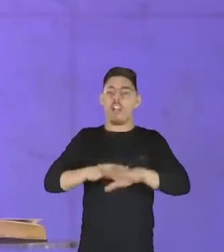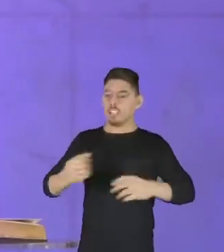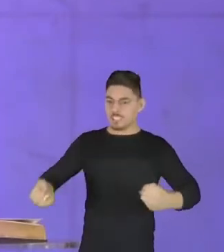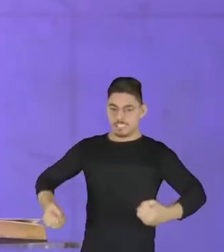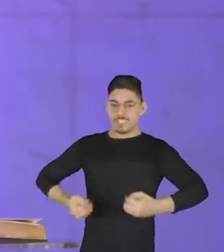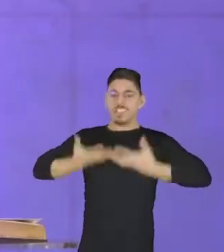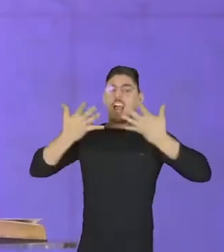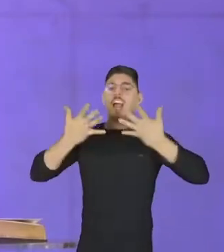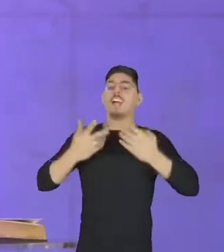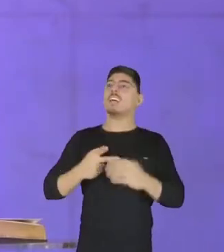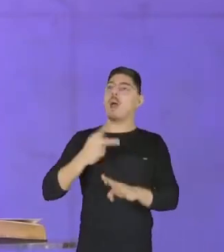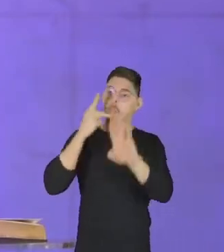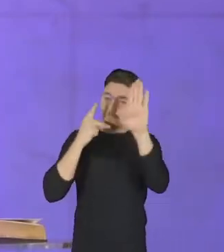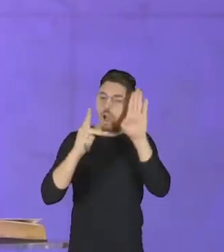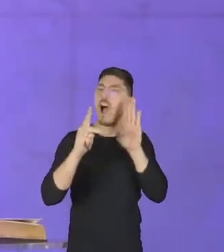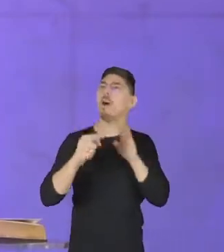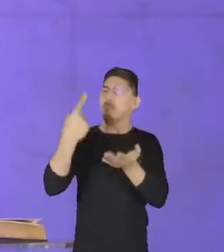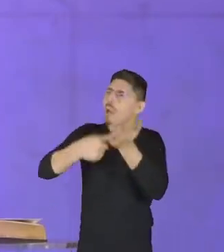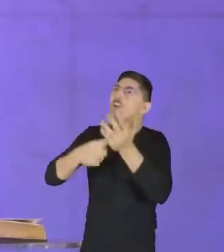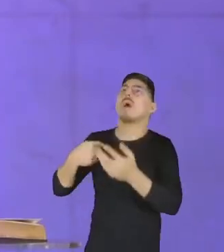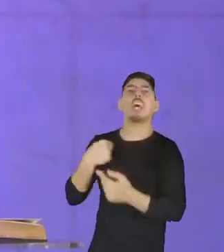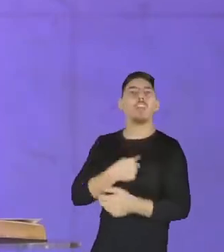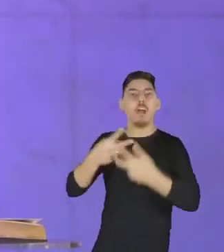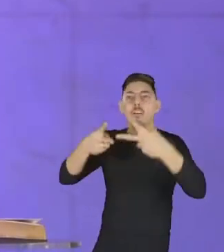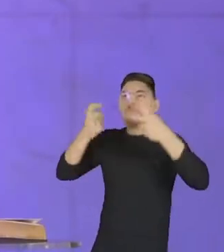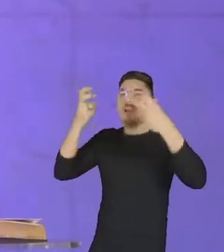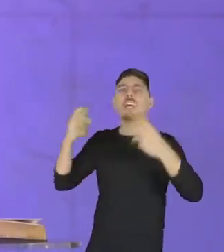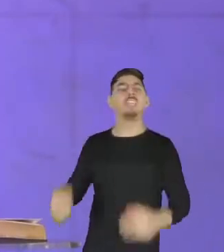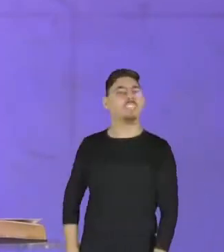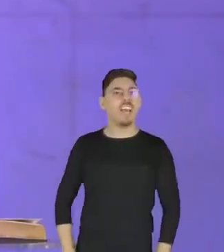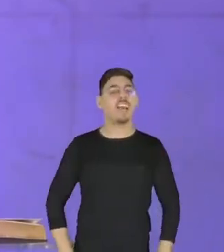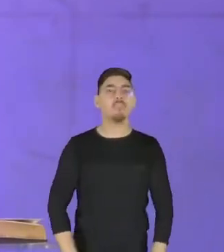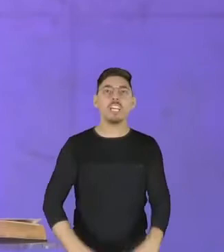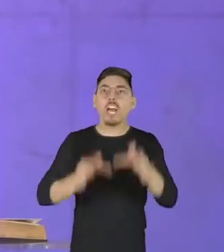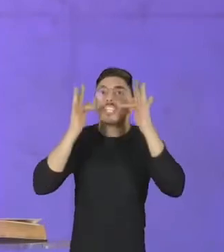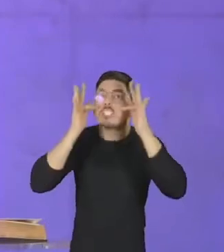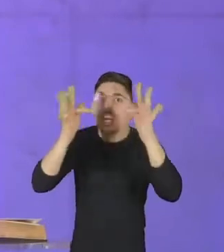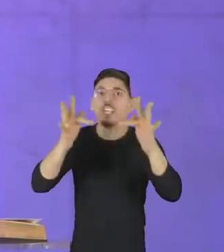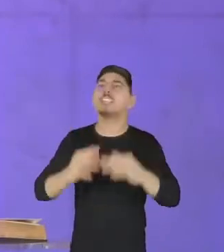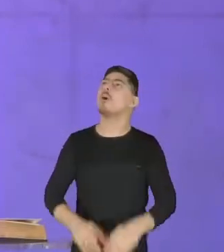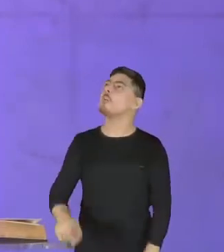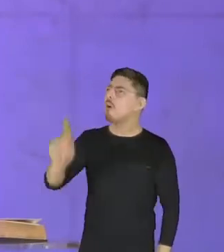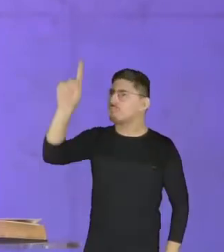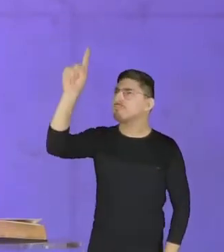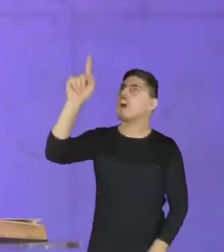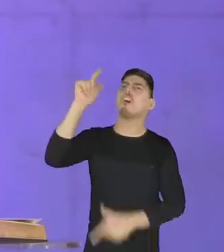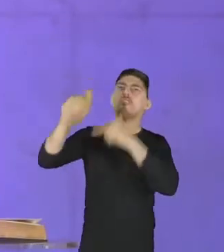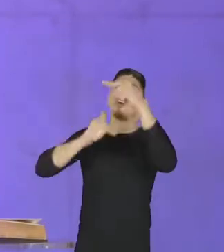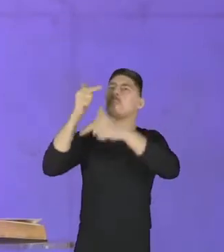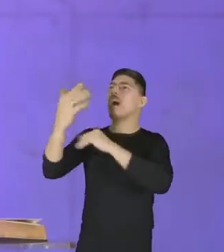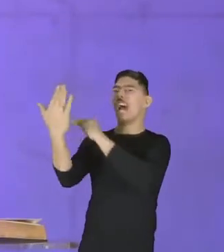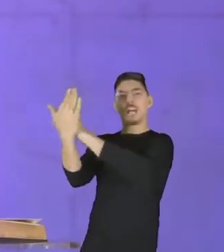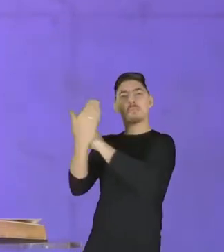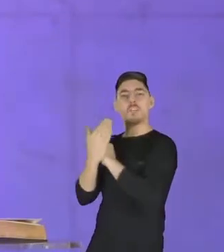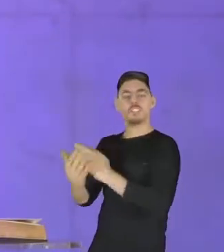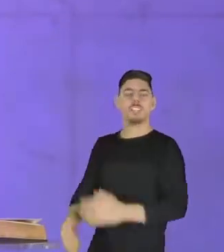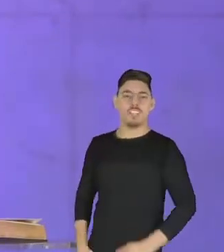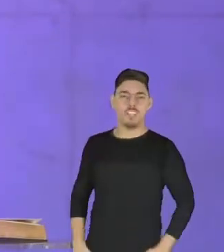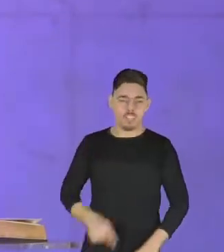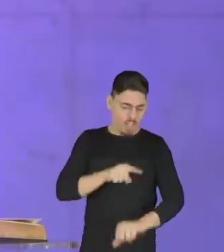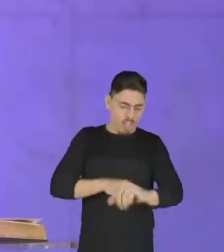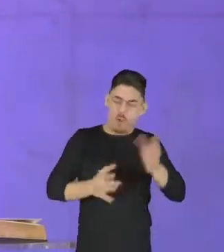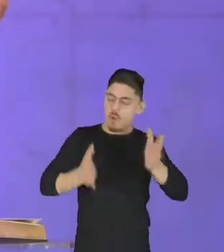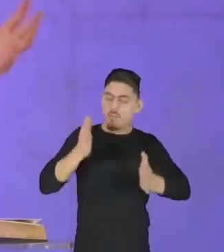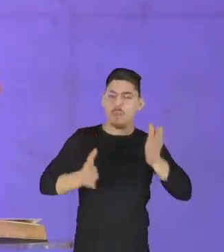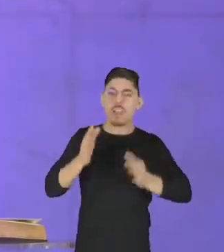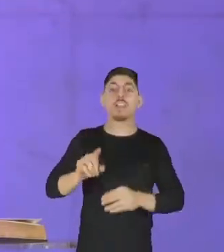se cumprindo nas nossas vidas, são dias em que testemunhamos o agir de Deus em nosso favor, são dias em que a